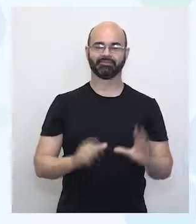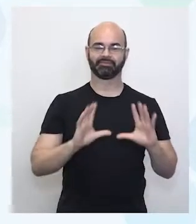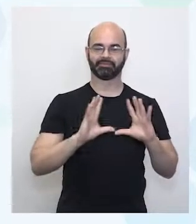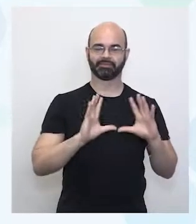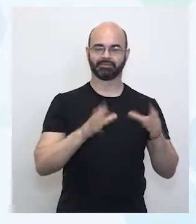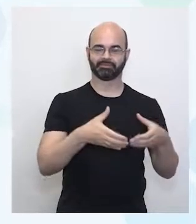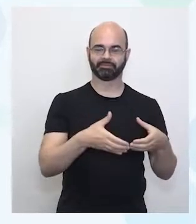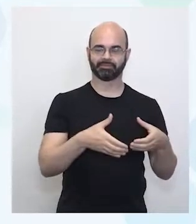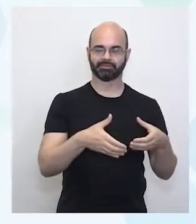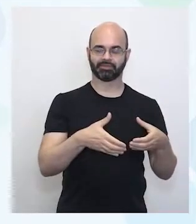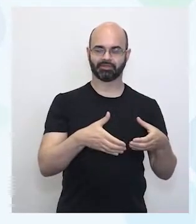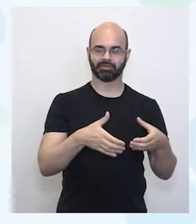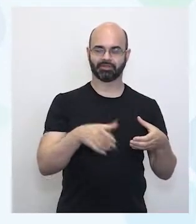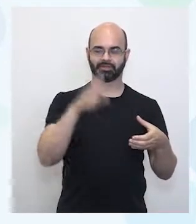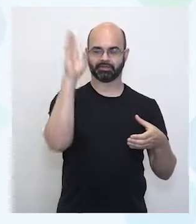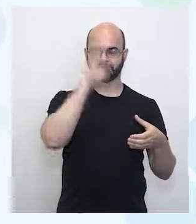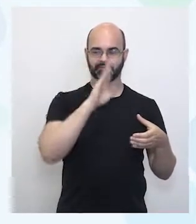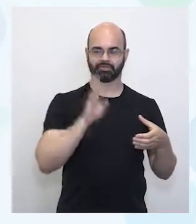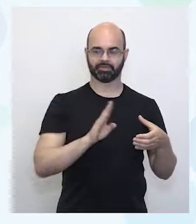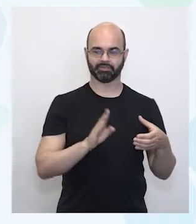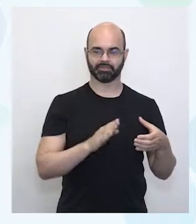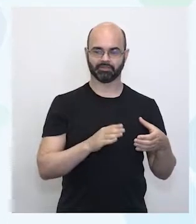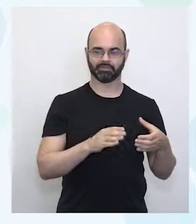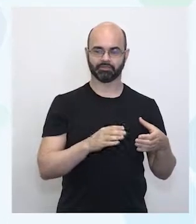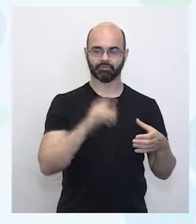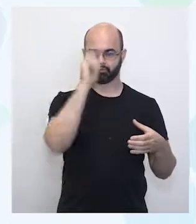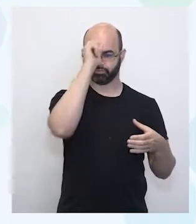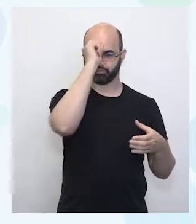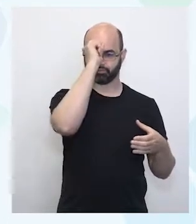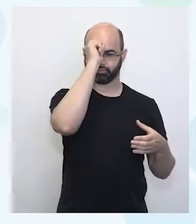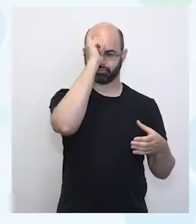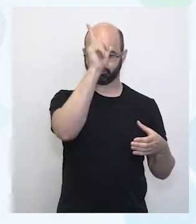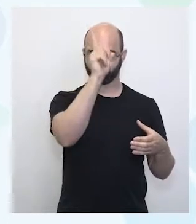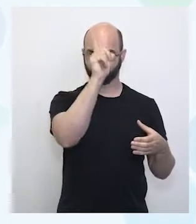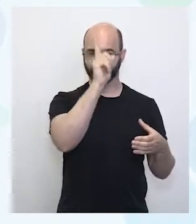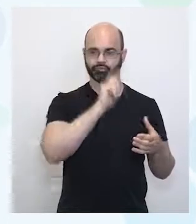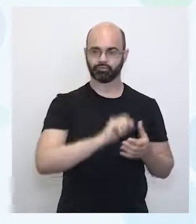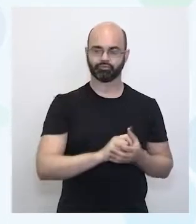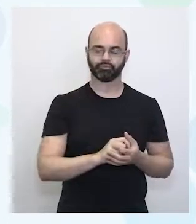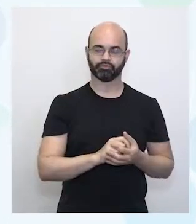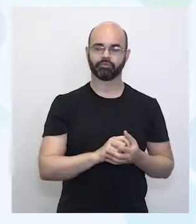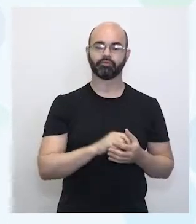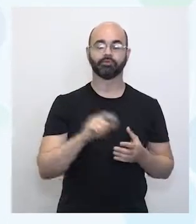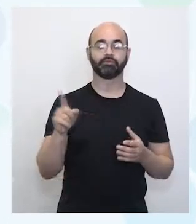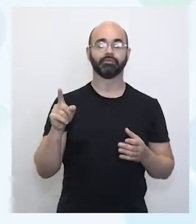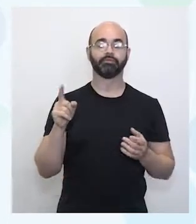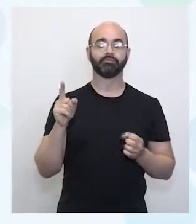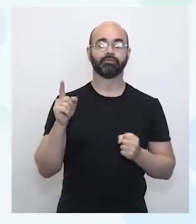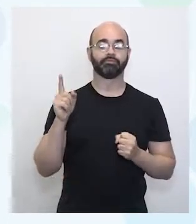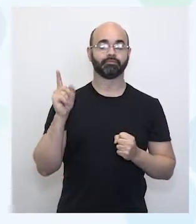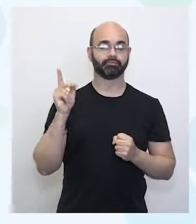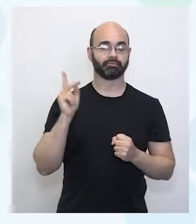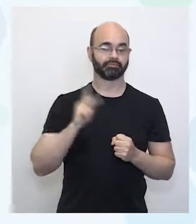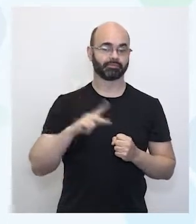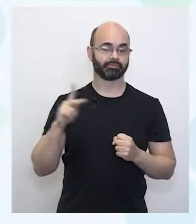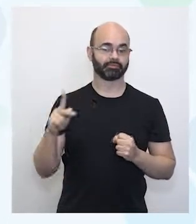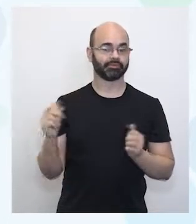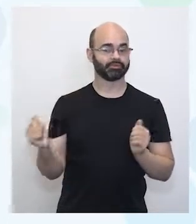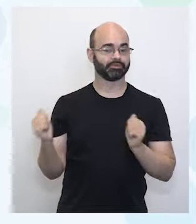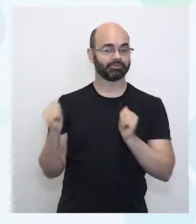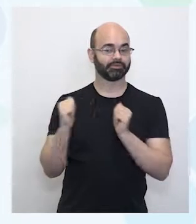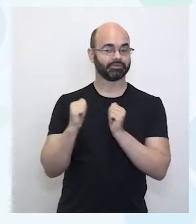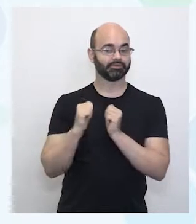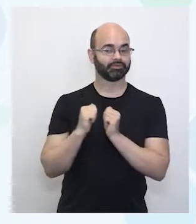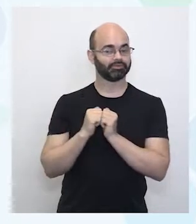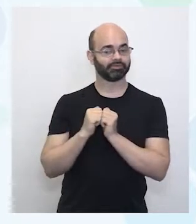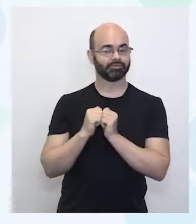brasileiras. E para ministrar essa aula de hoje, já está aqui comigo, do meu lado, o professor